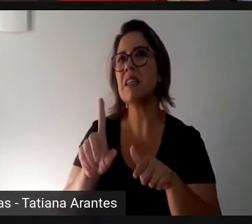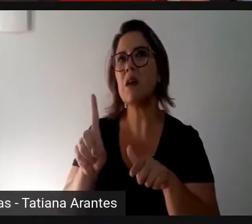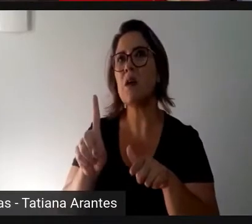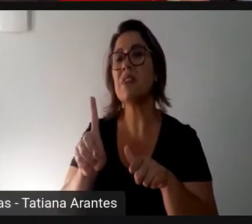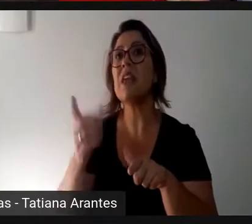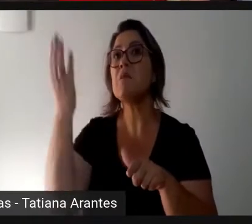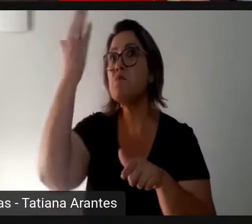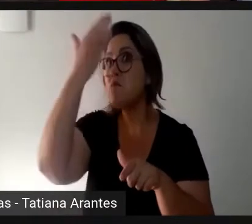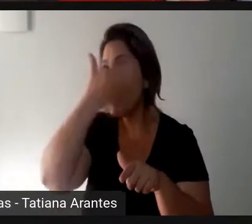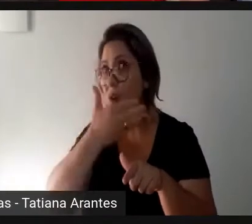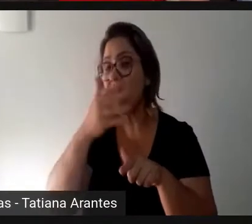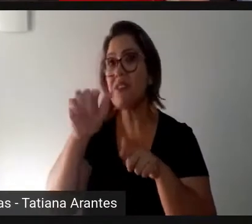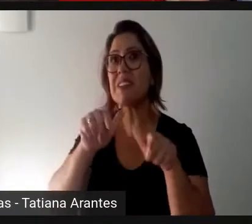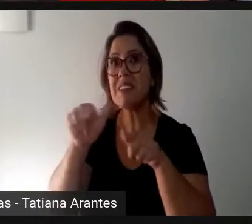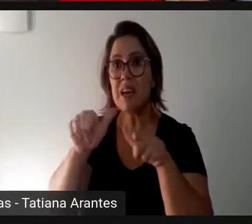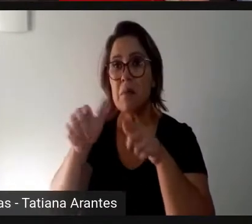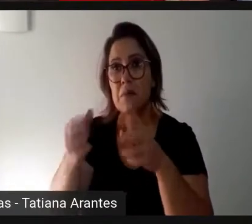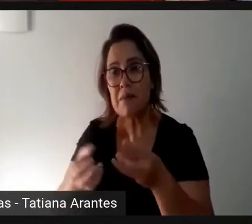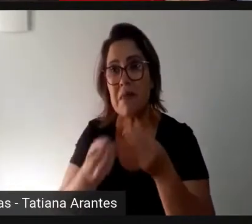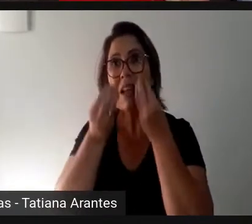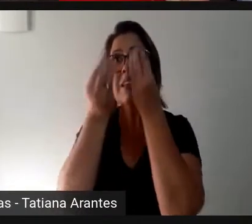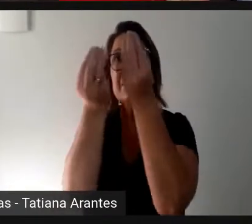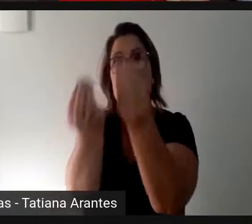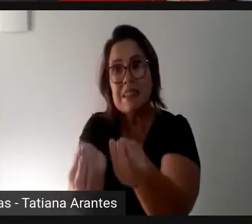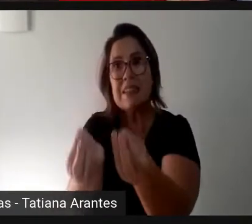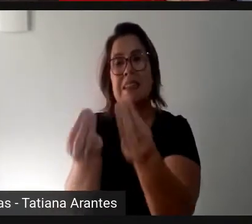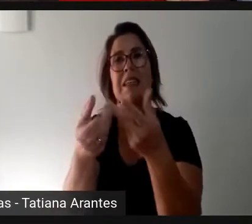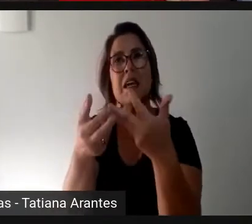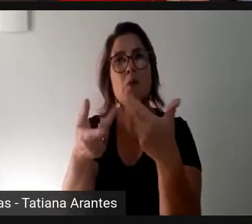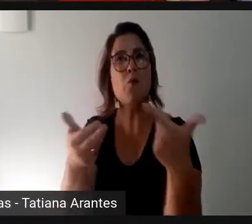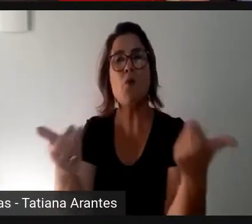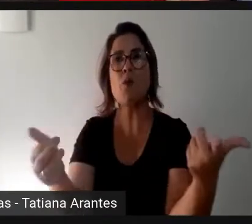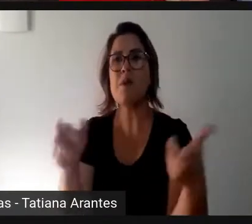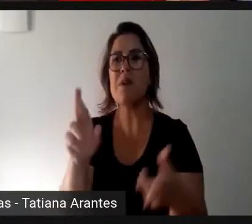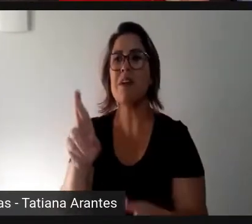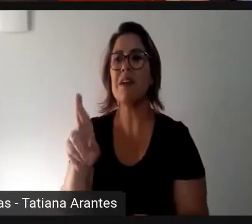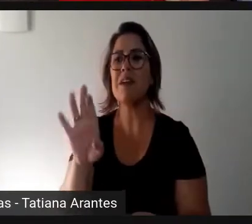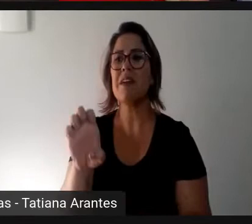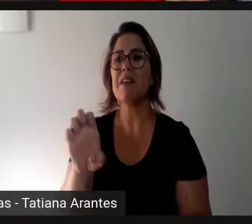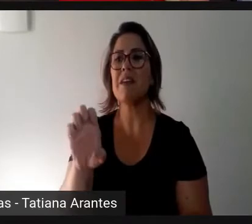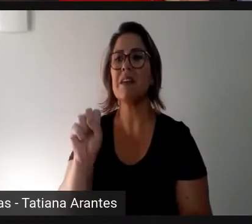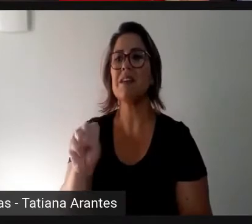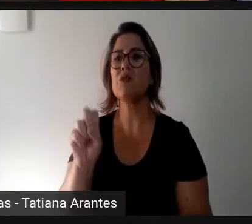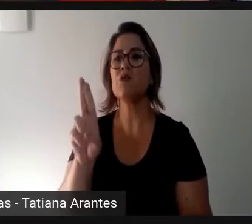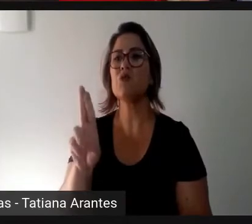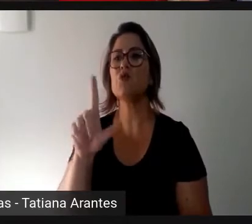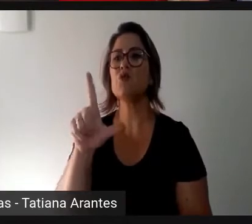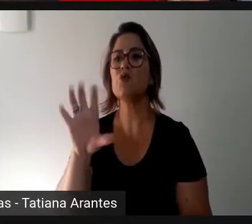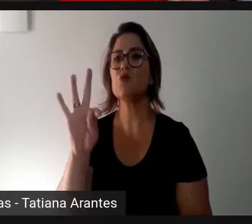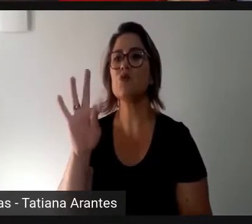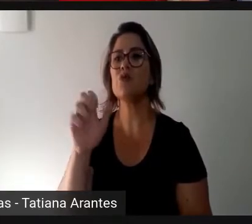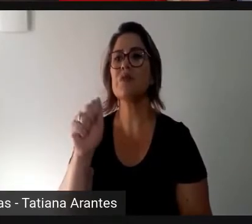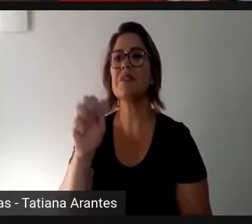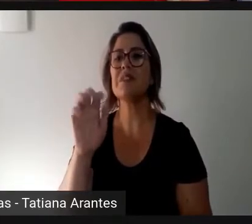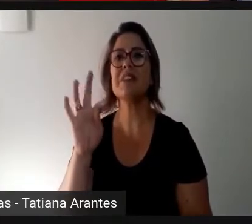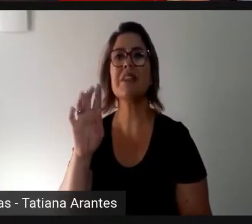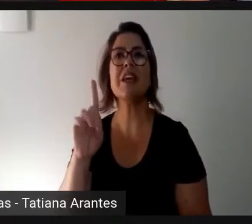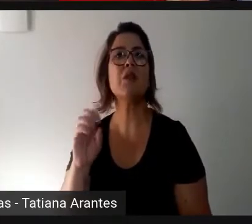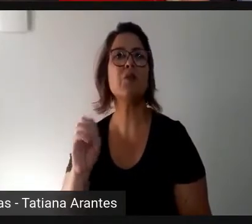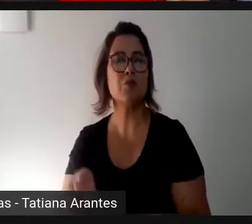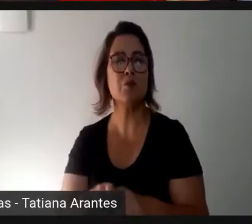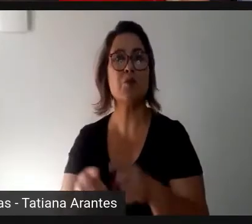final das contas, ele está relacionado à própria entrega de resultado do município. Tem que ter o tom do topo